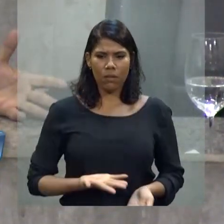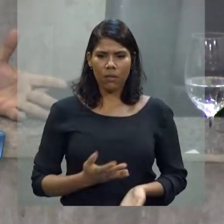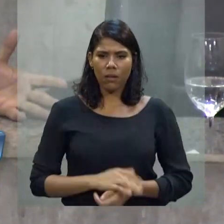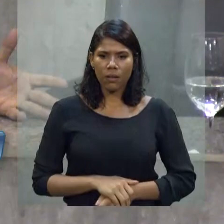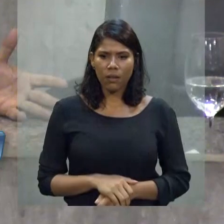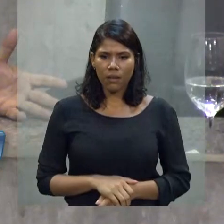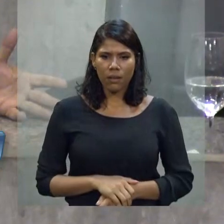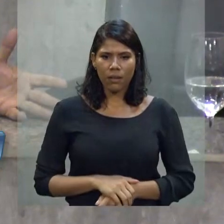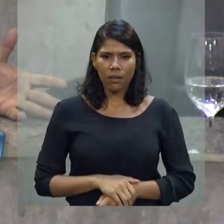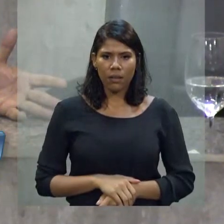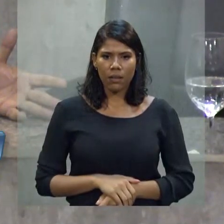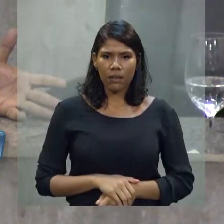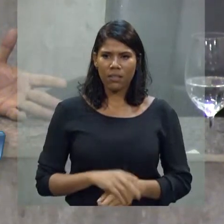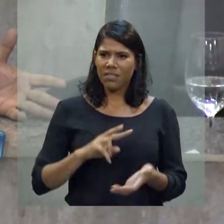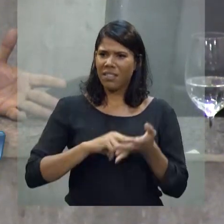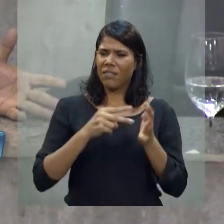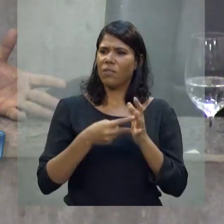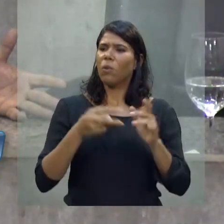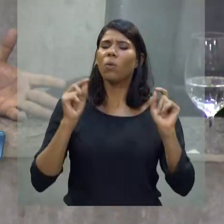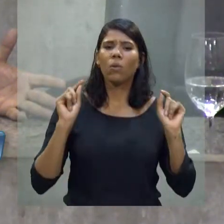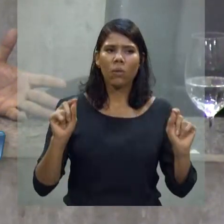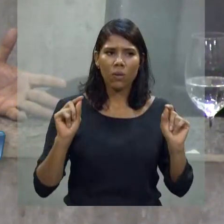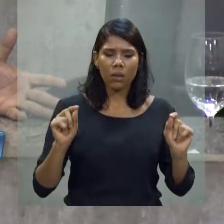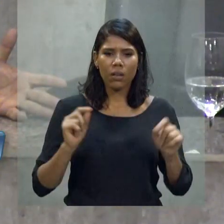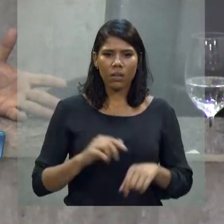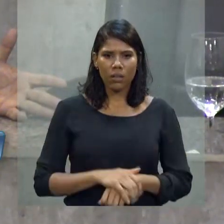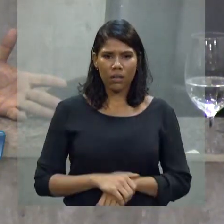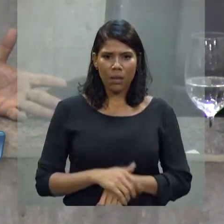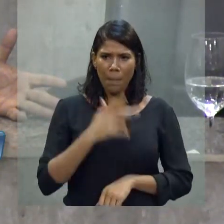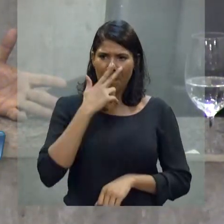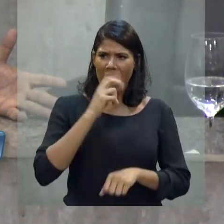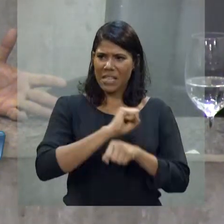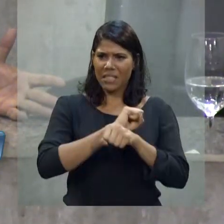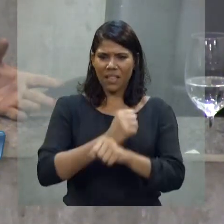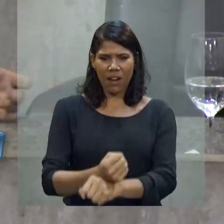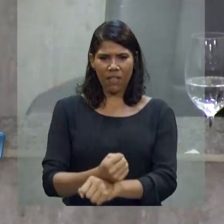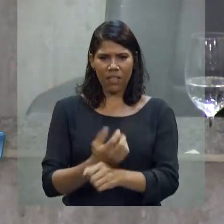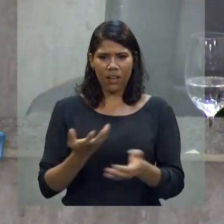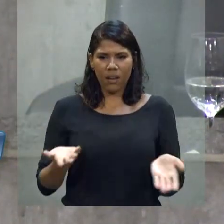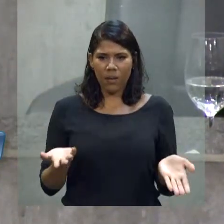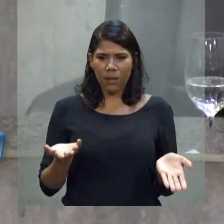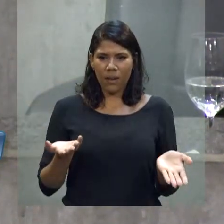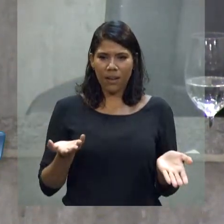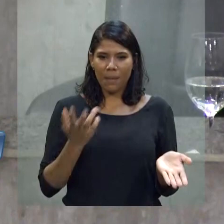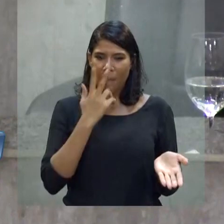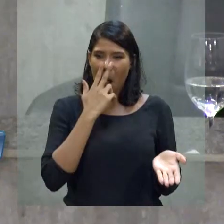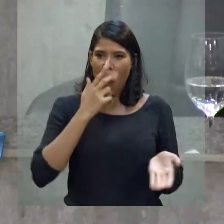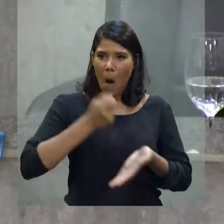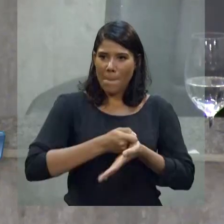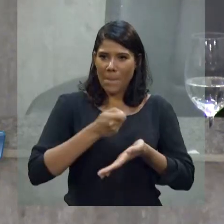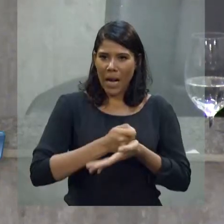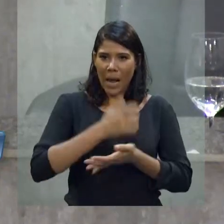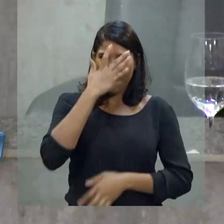O que é isso, então? Isso não é escravidão, não? Você manter um cidadão fora da